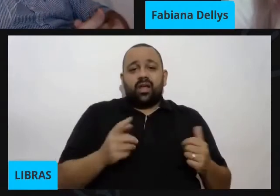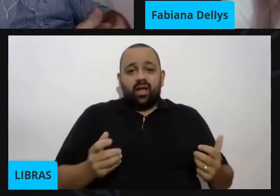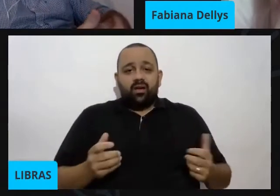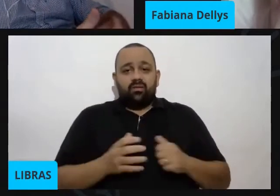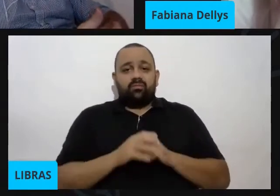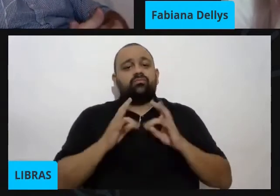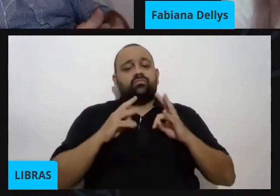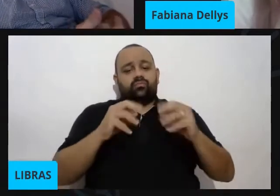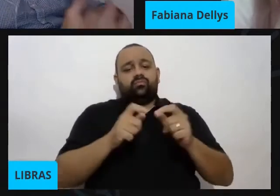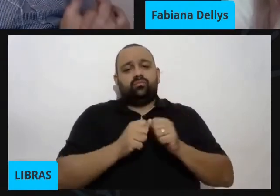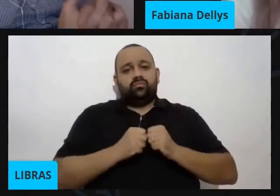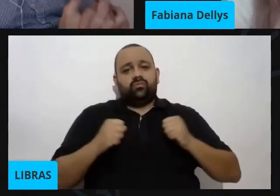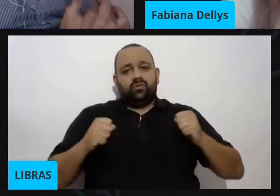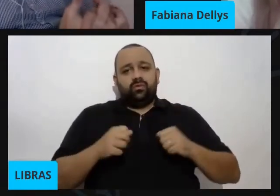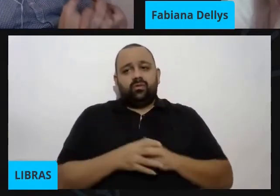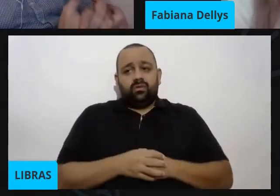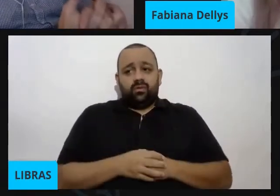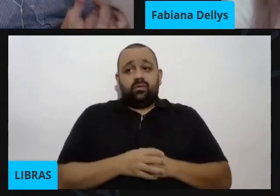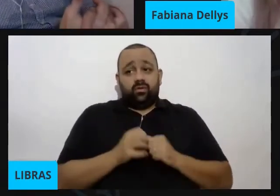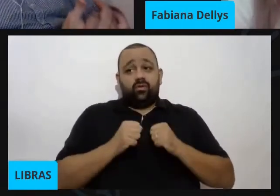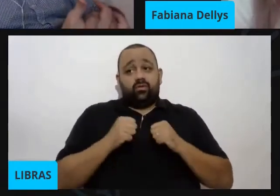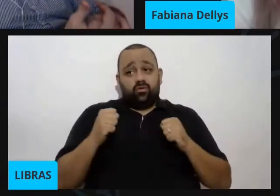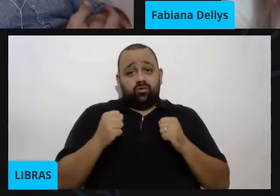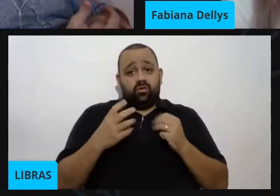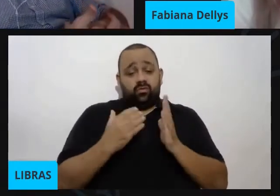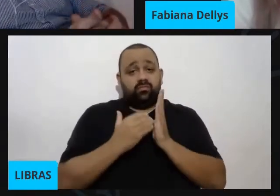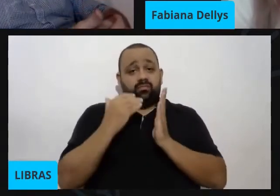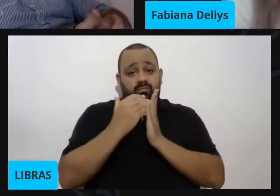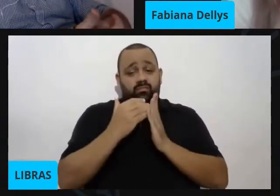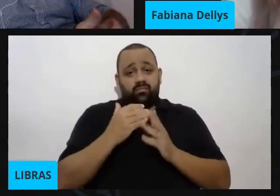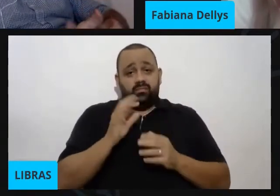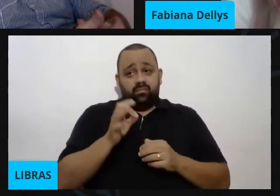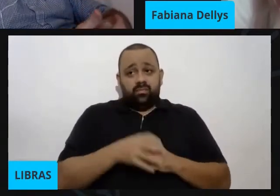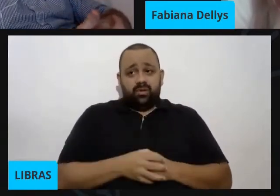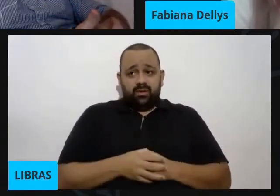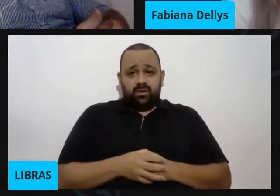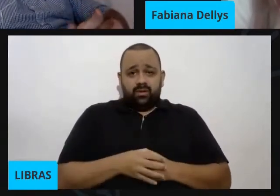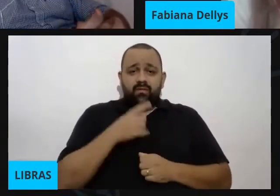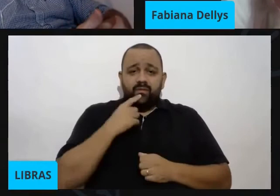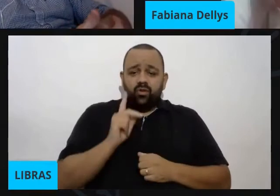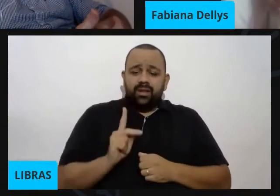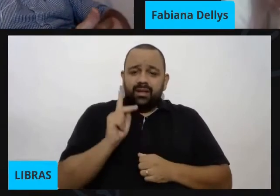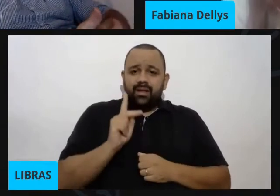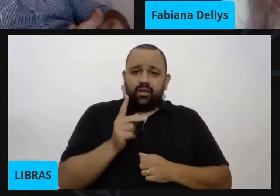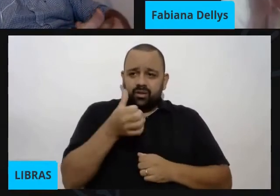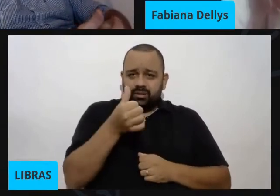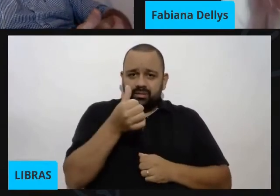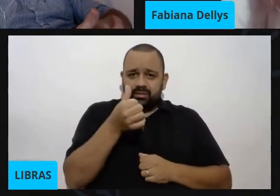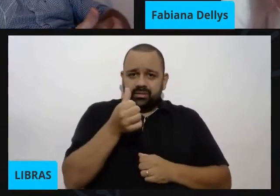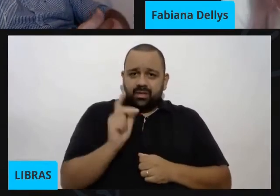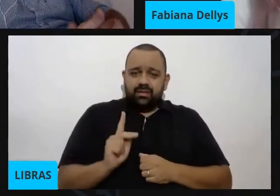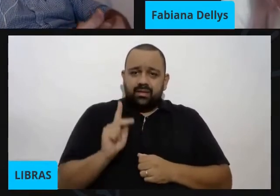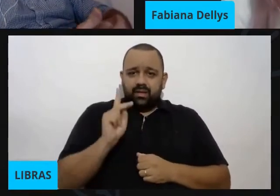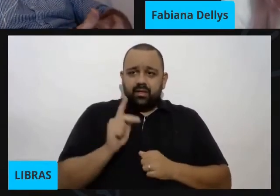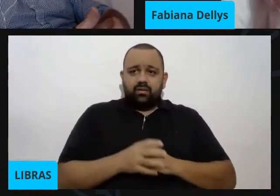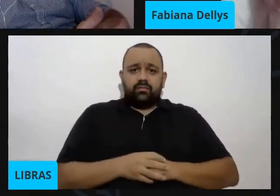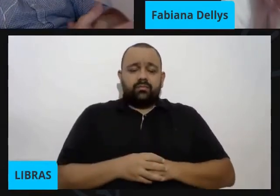mundo engordou. Ele engordou muito, a impressão que me dá, né? Quantos quilos ela falou, Fabiano? 6 quilos. 6